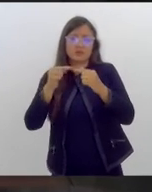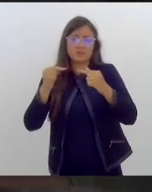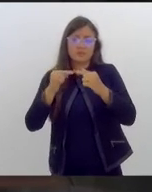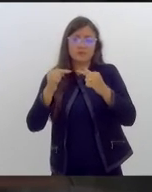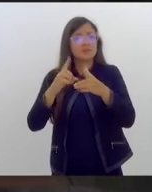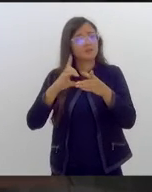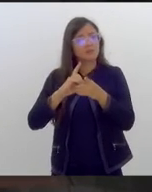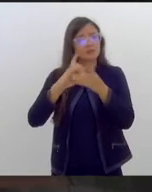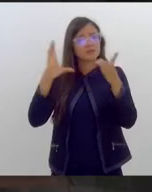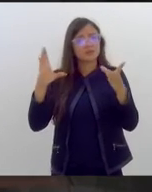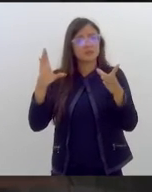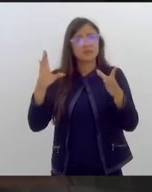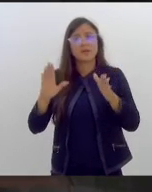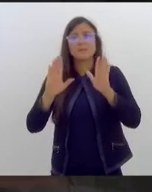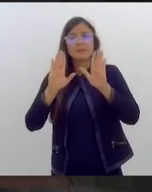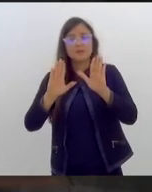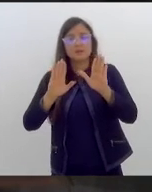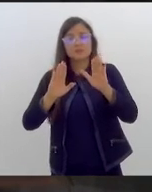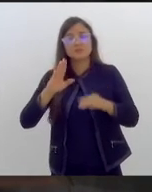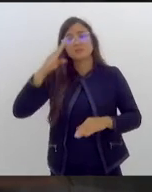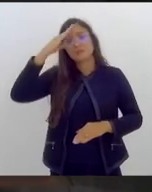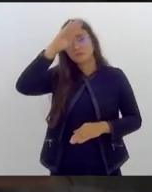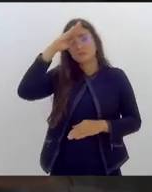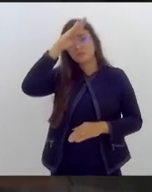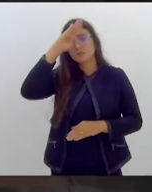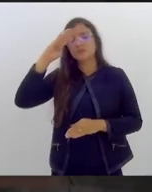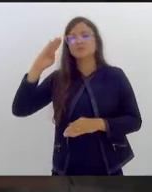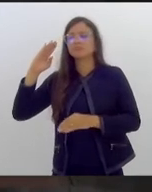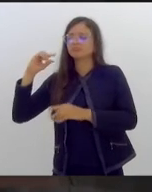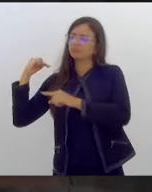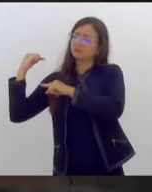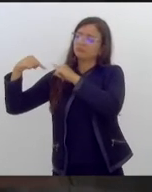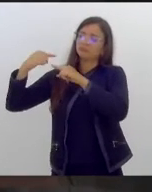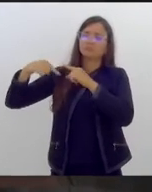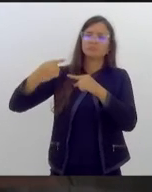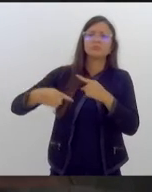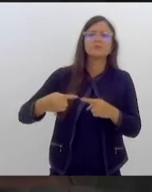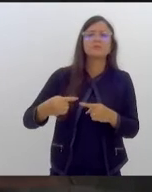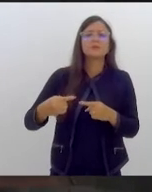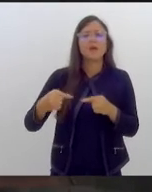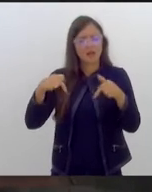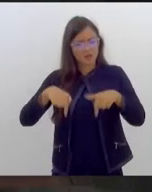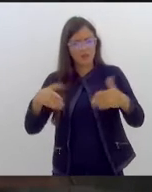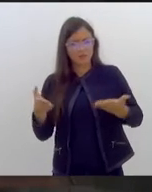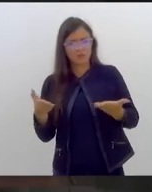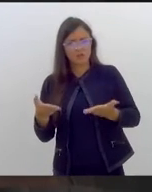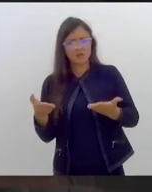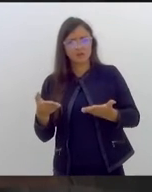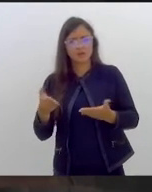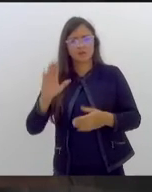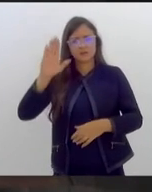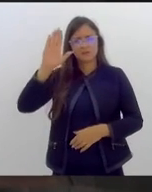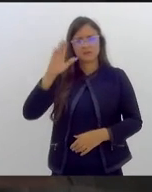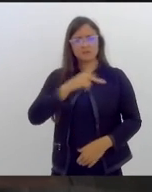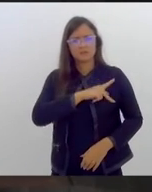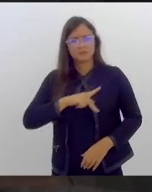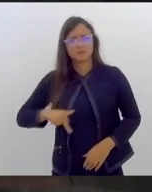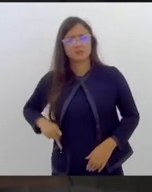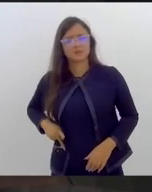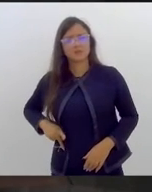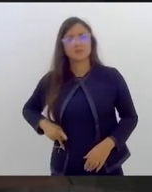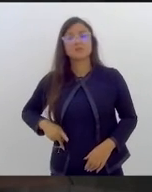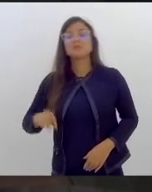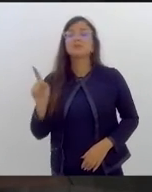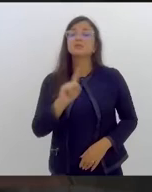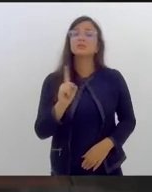tem manifestado na sua trajetória não apenas agora como candidato como presidente da república tem se manifestado de